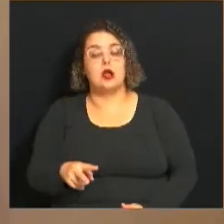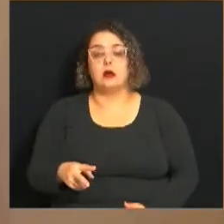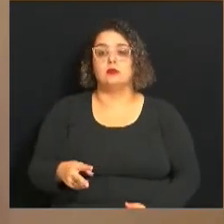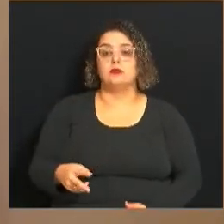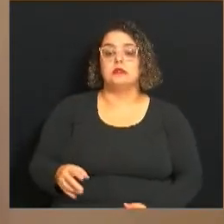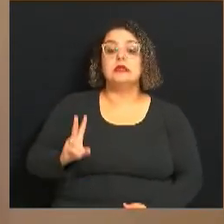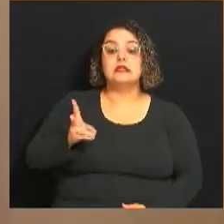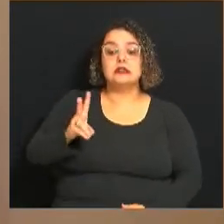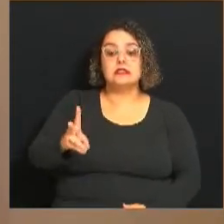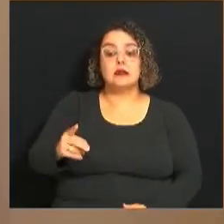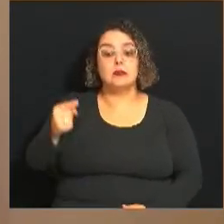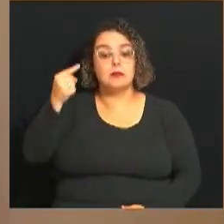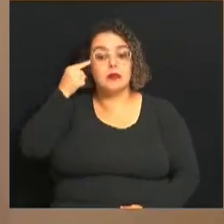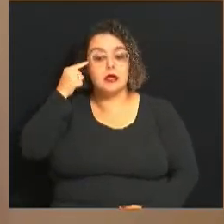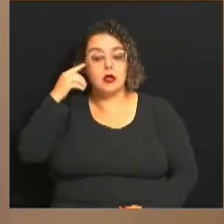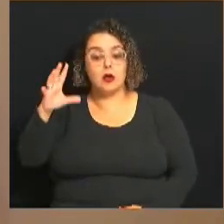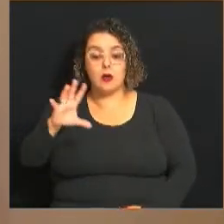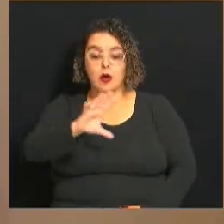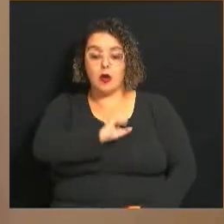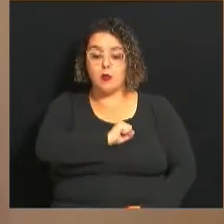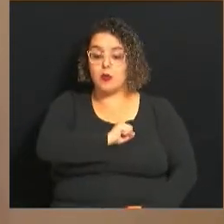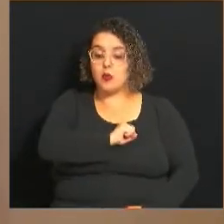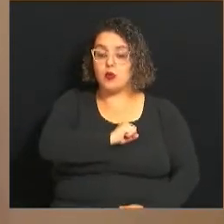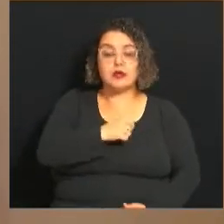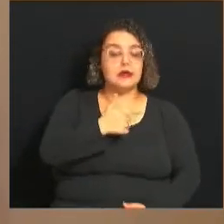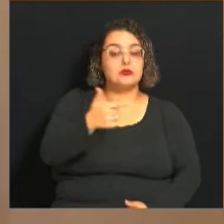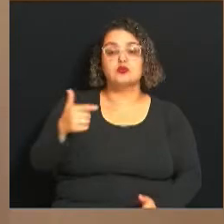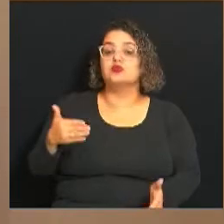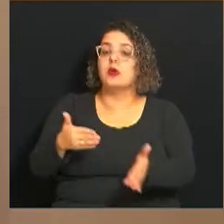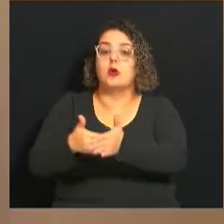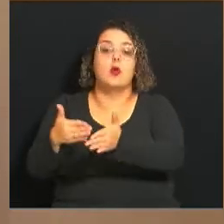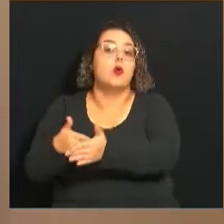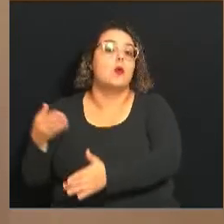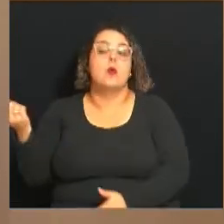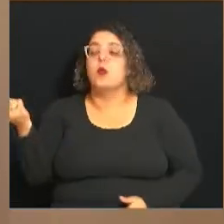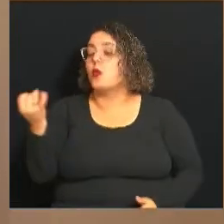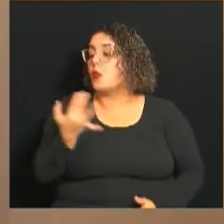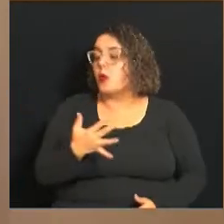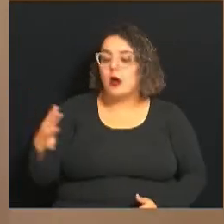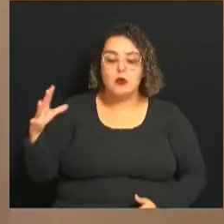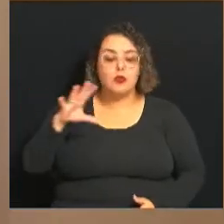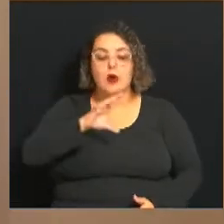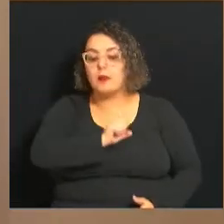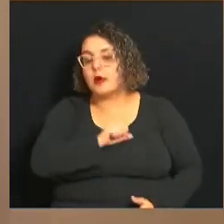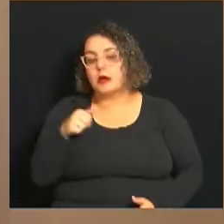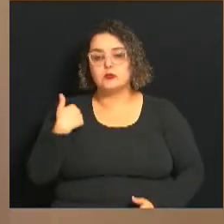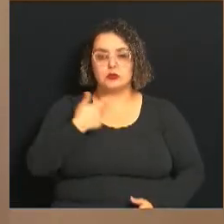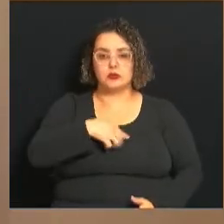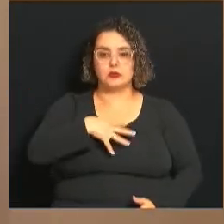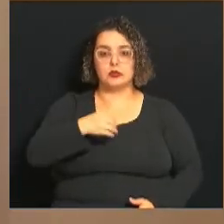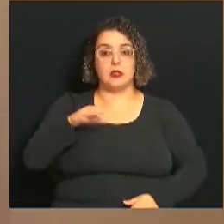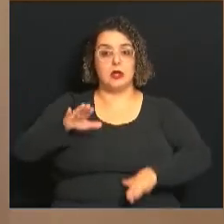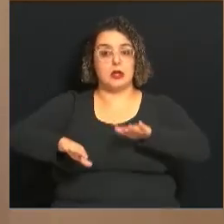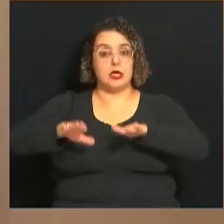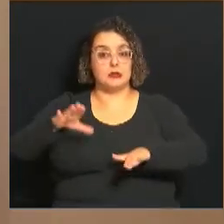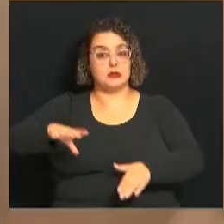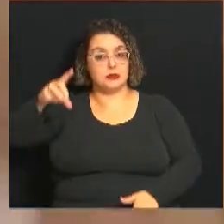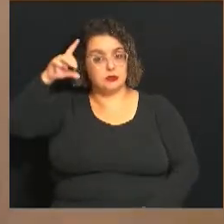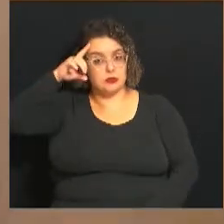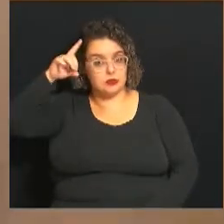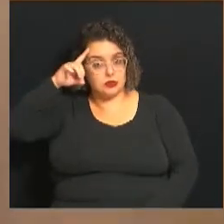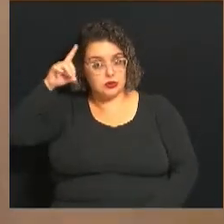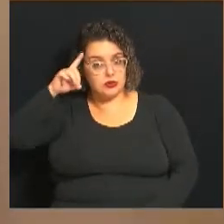na incondicionalidade desse amor, no quanto nós amamos os nossos filhos, e muitas vezes no dia a dia,